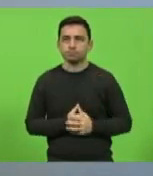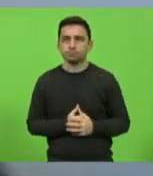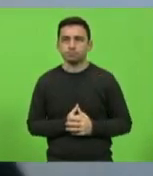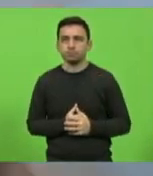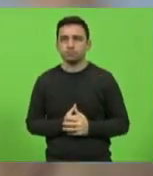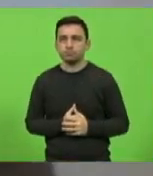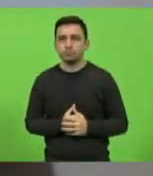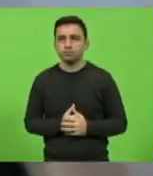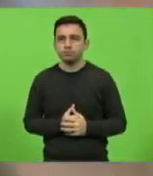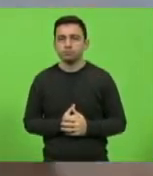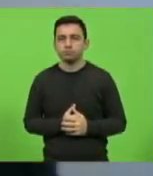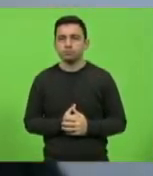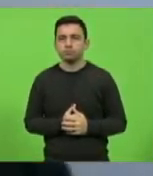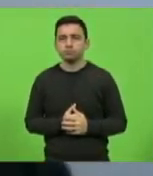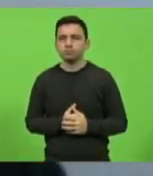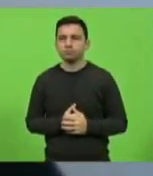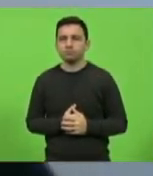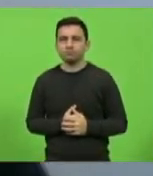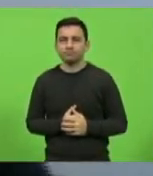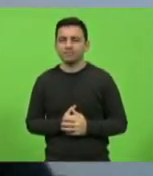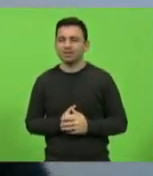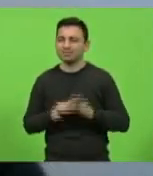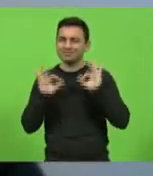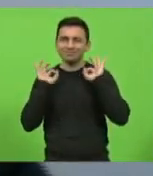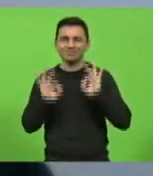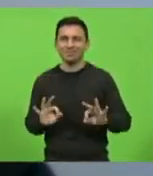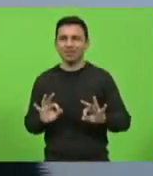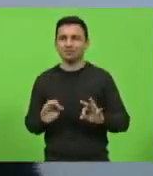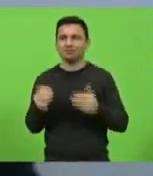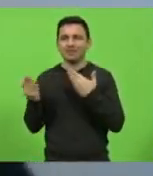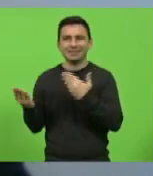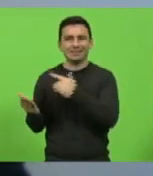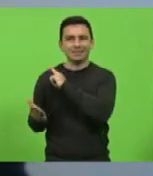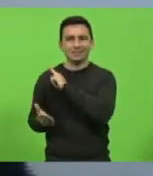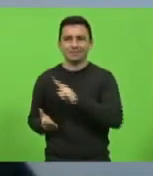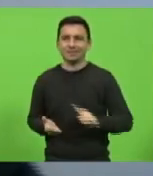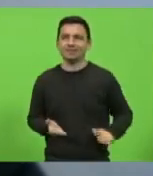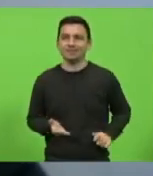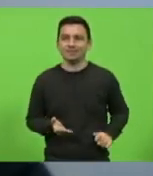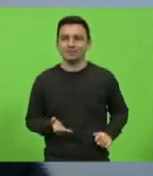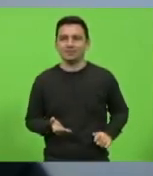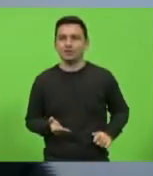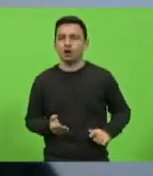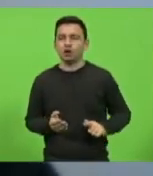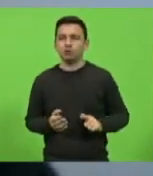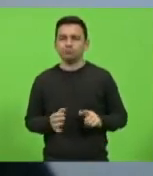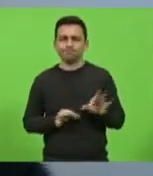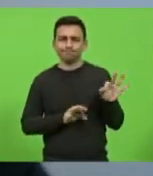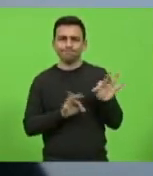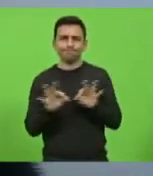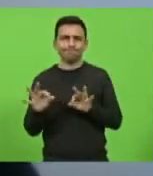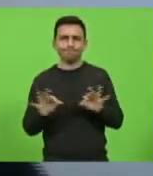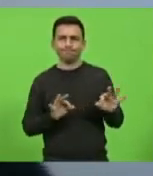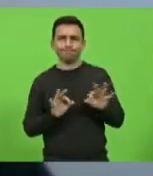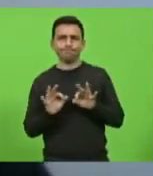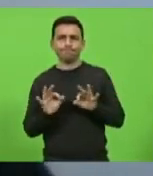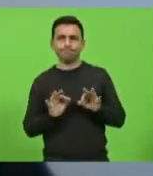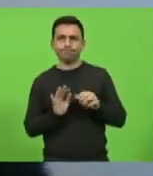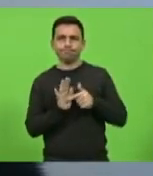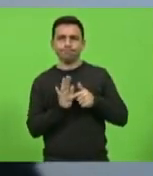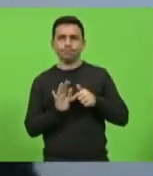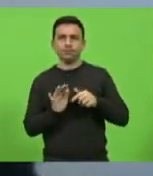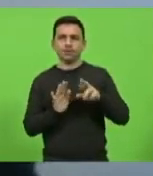É devidamente inconteste que o governador coordenou publicamente as medidas